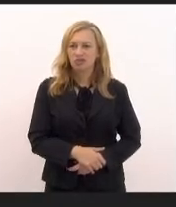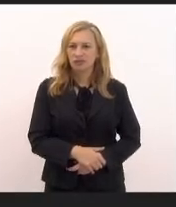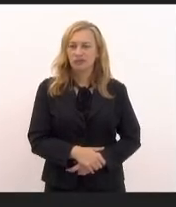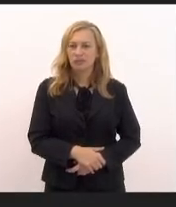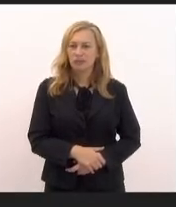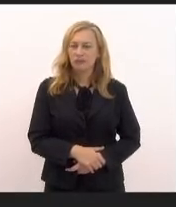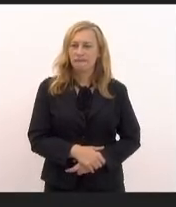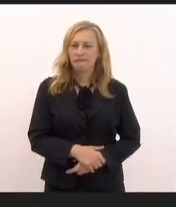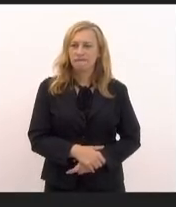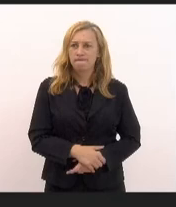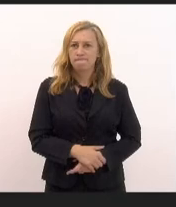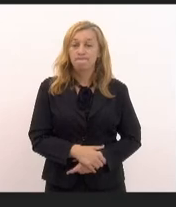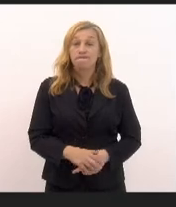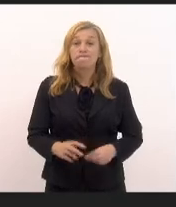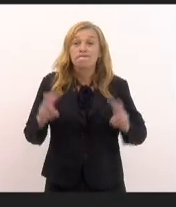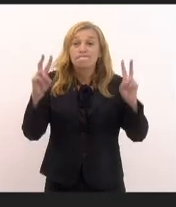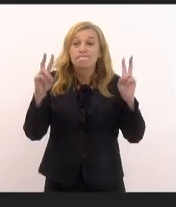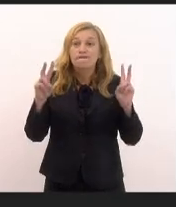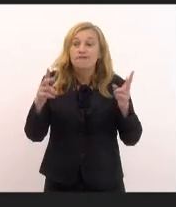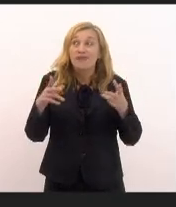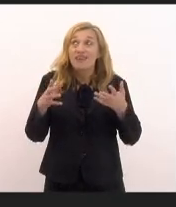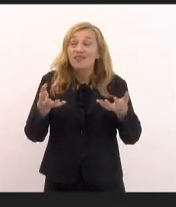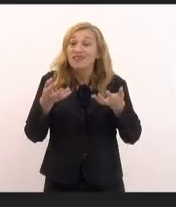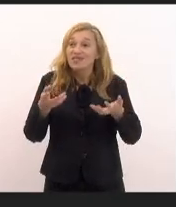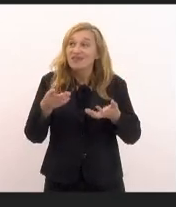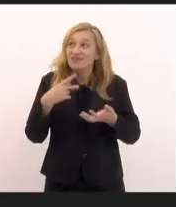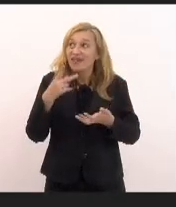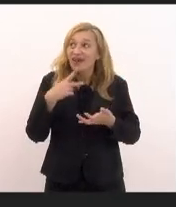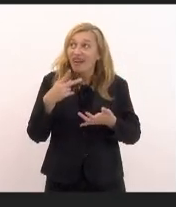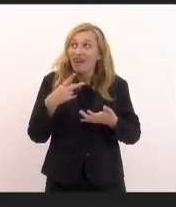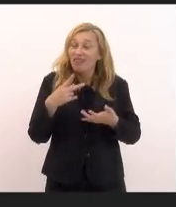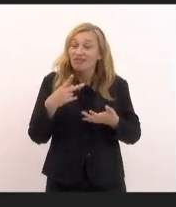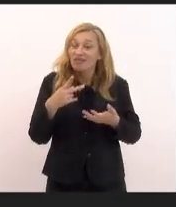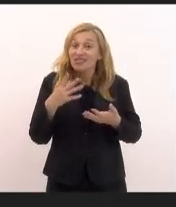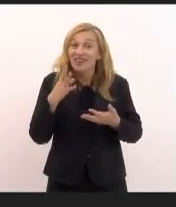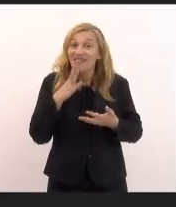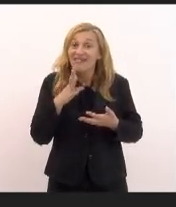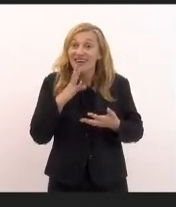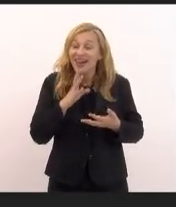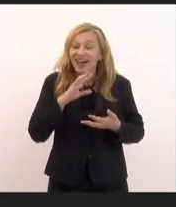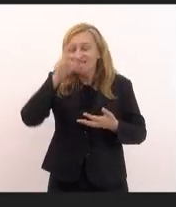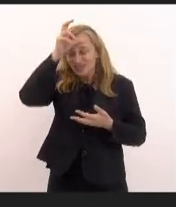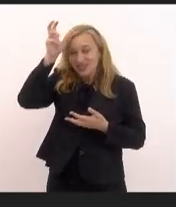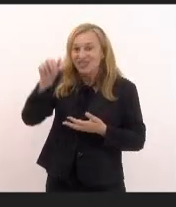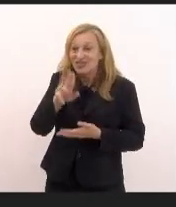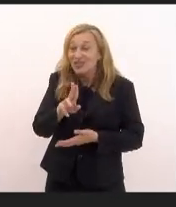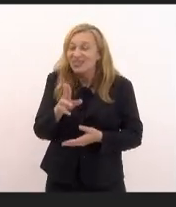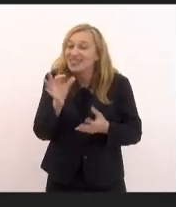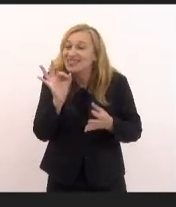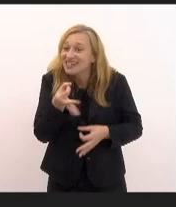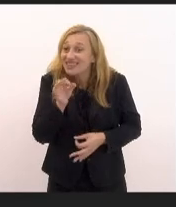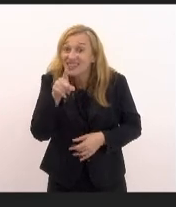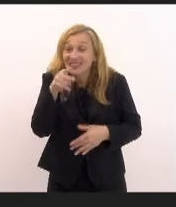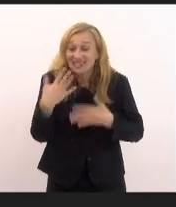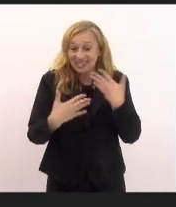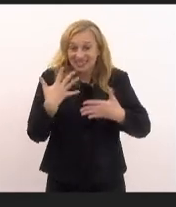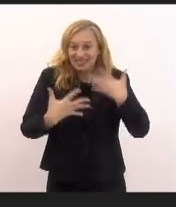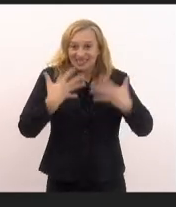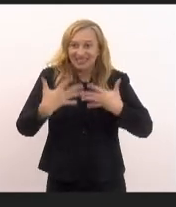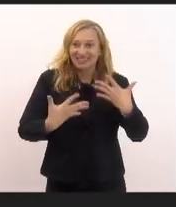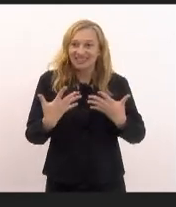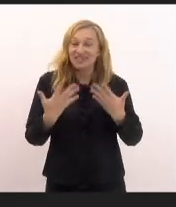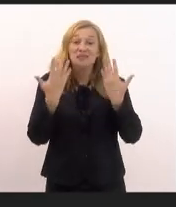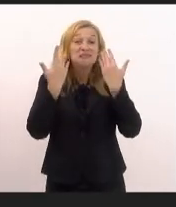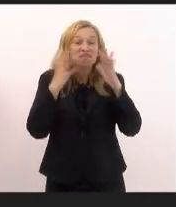de uma notícia muito bacana, tia Ju, e que eu tenho certeza que também vai te alegrar muito, saudar aí